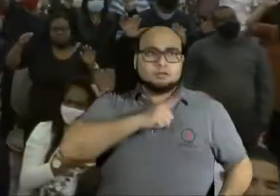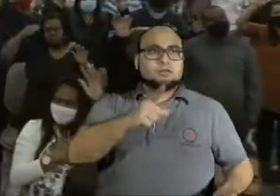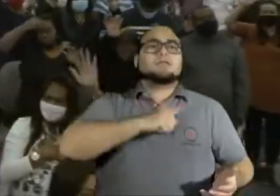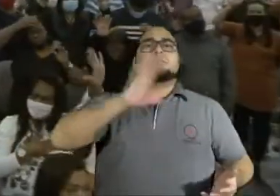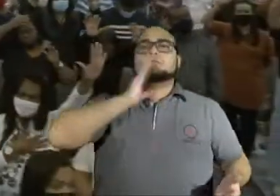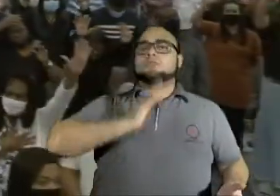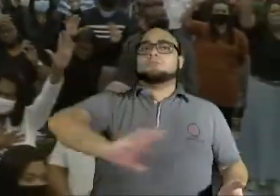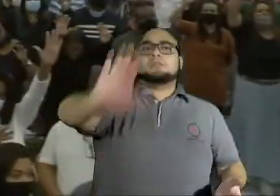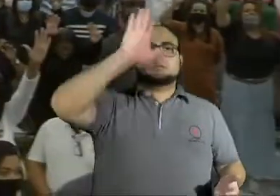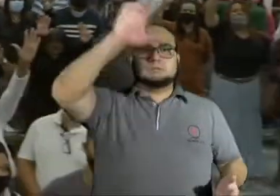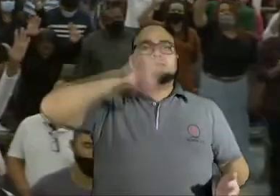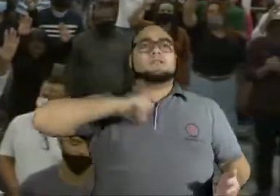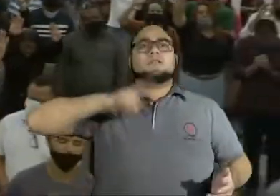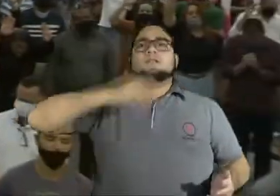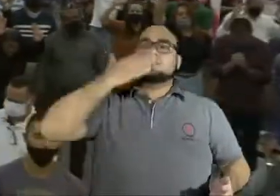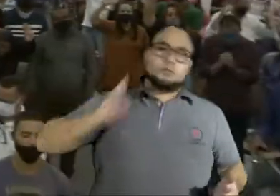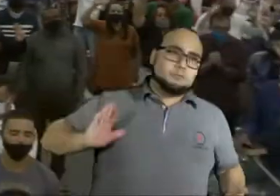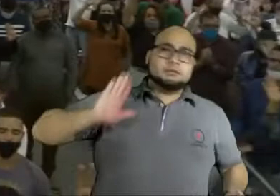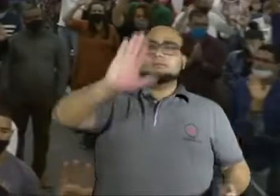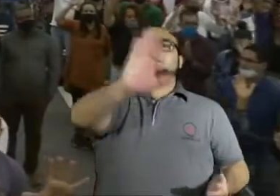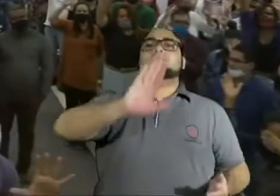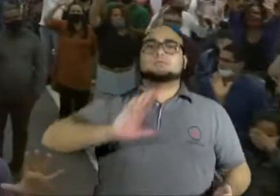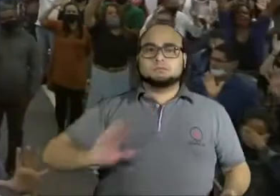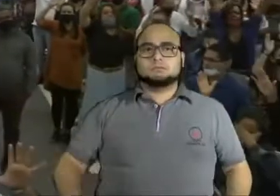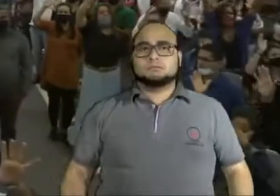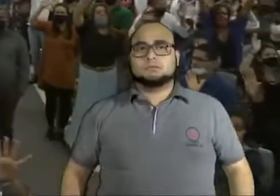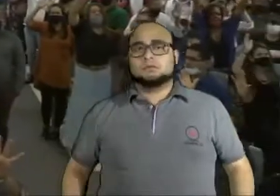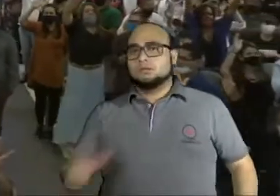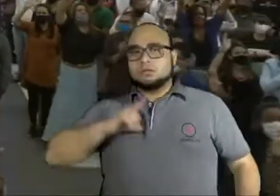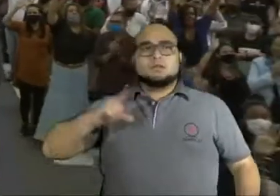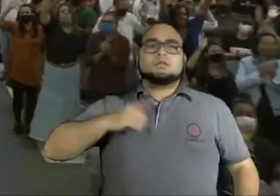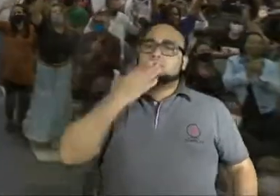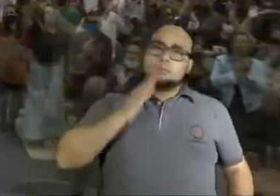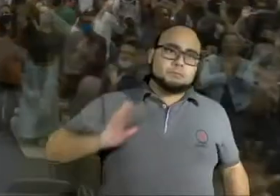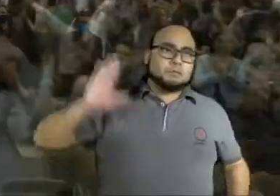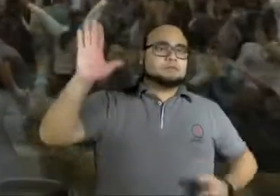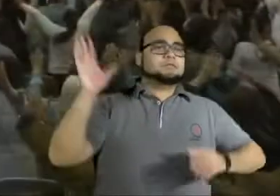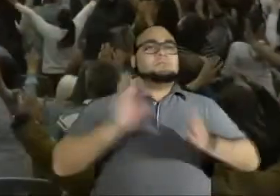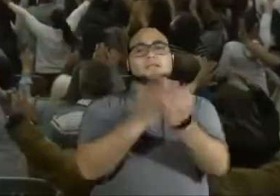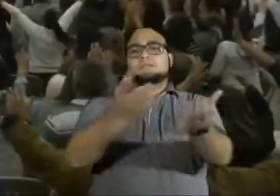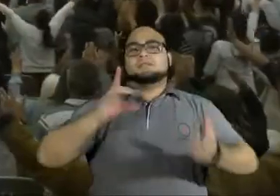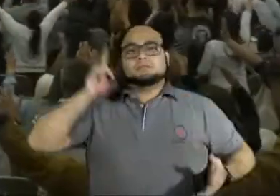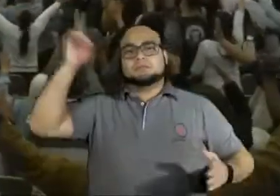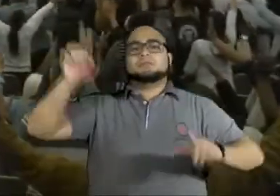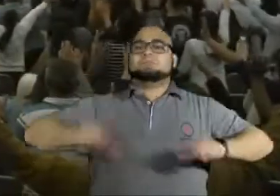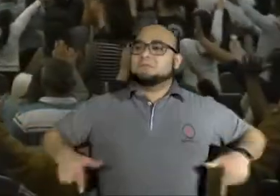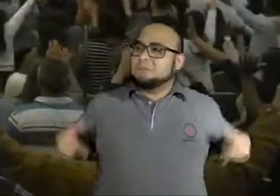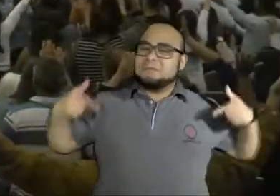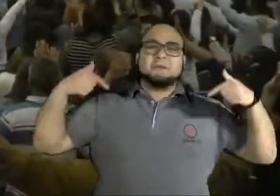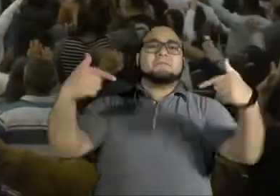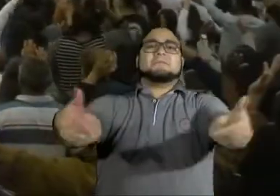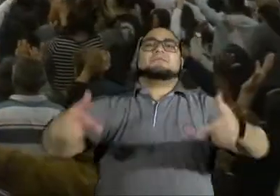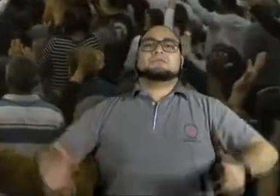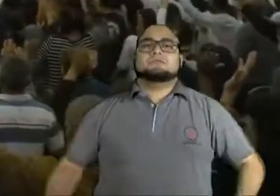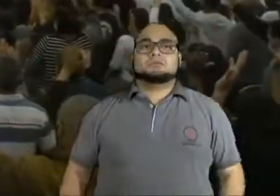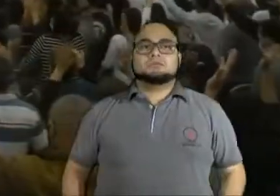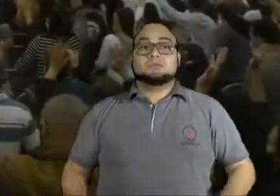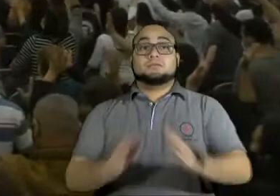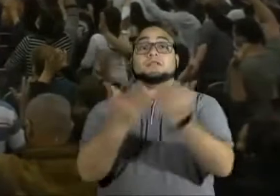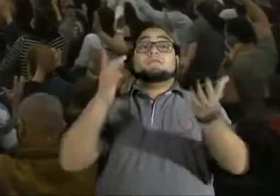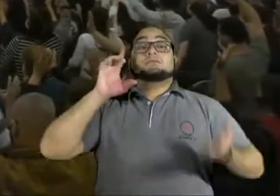está debaixo de uma palavra? A palavra vai reagir. A palavra